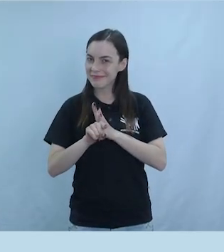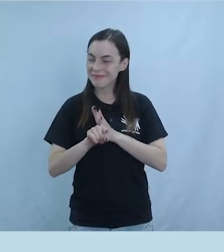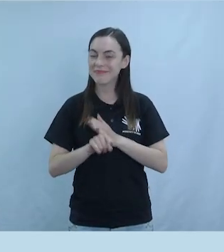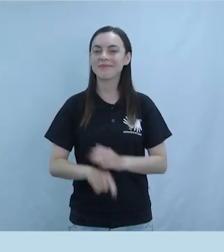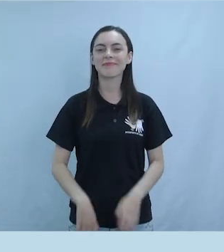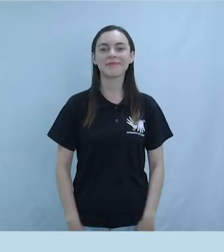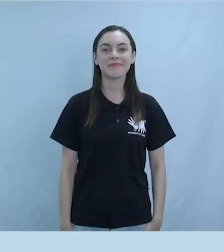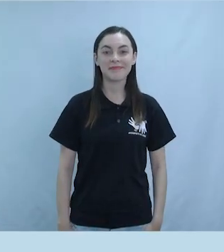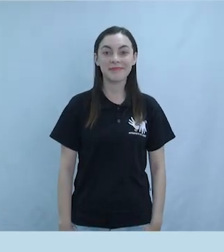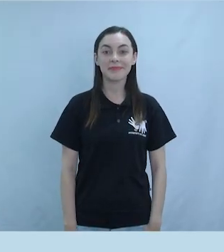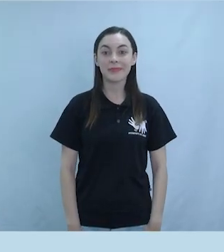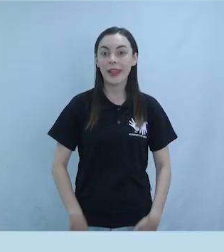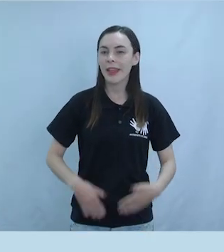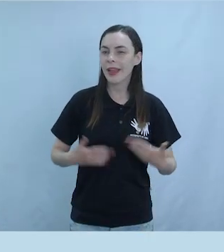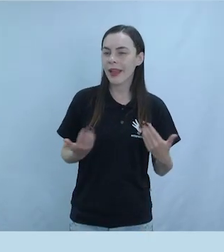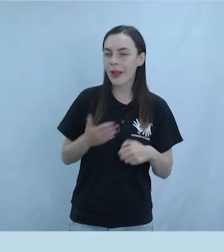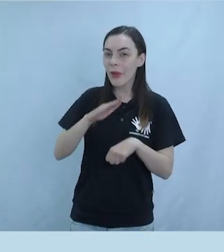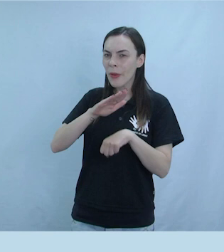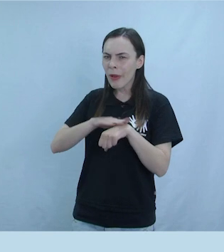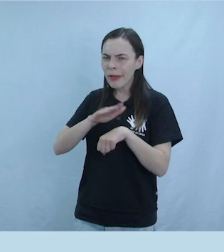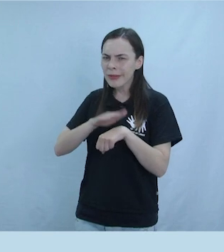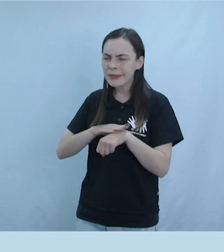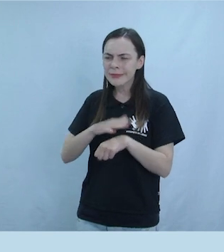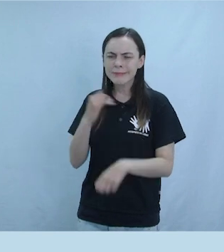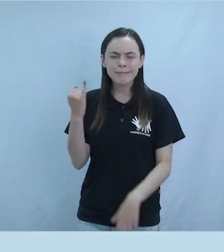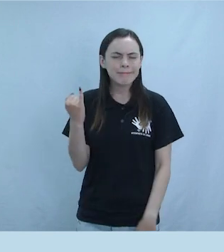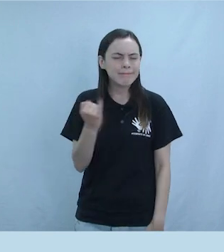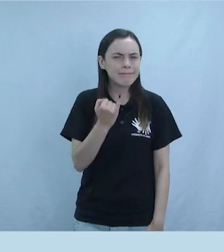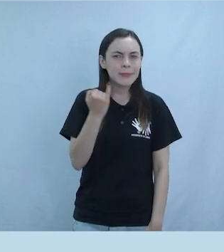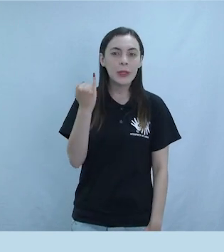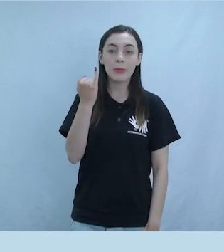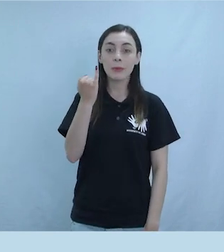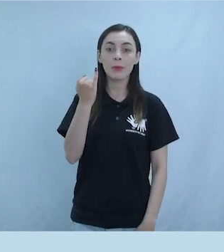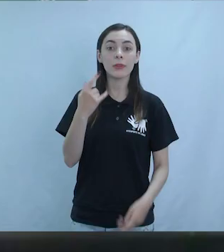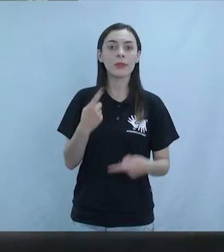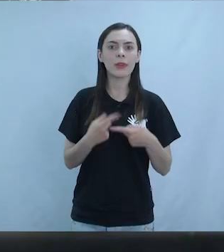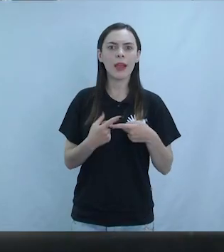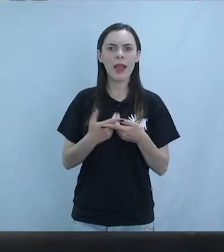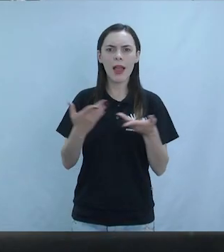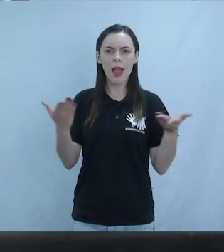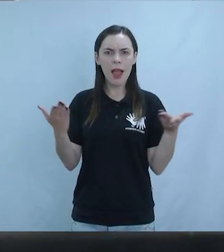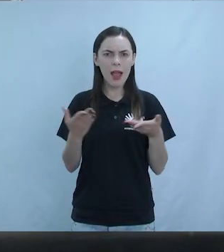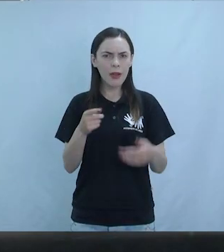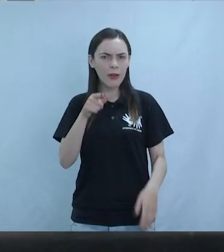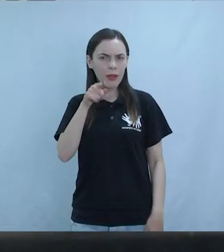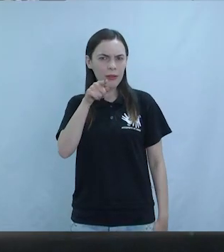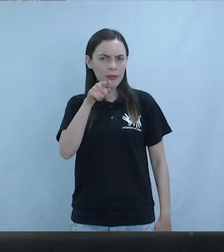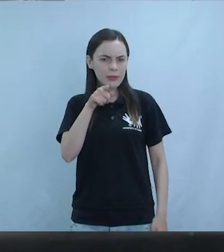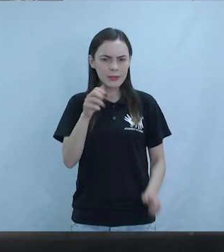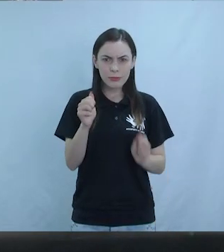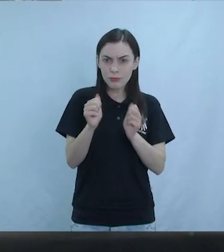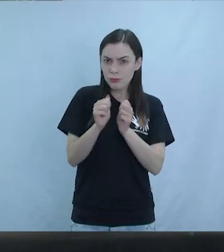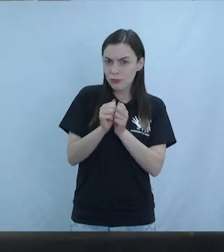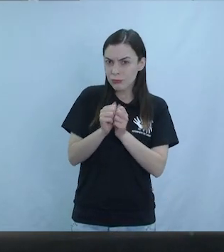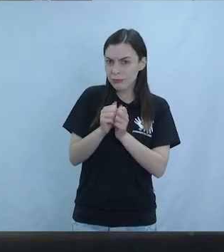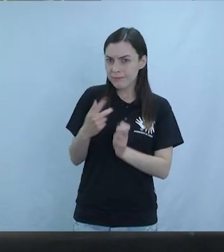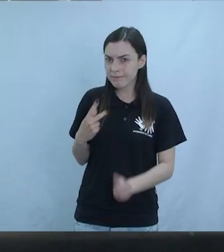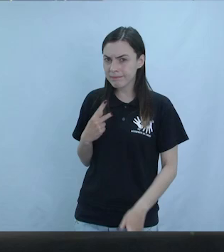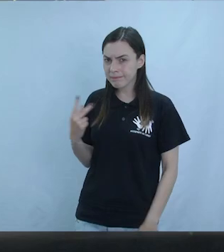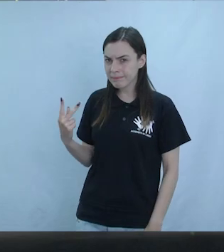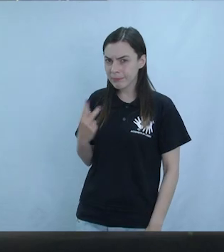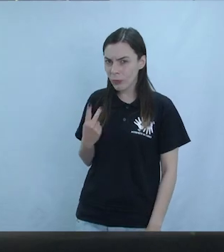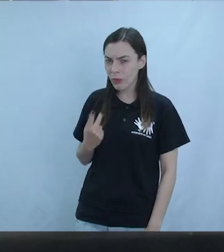Quiz! Muito bem! E esse momento, ele é tão importante, porque agora você vai junto